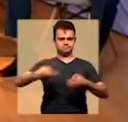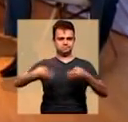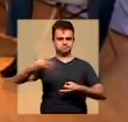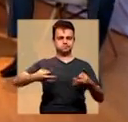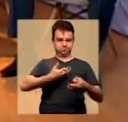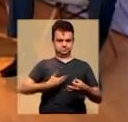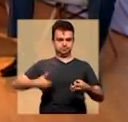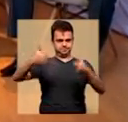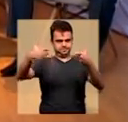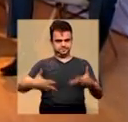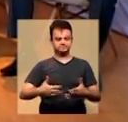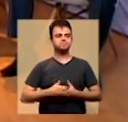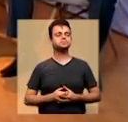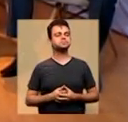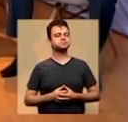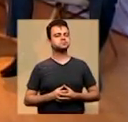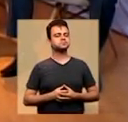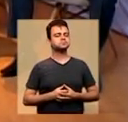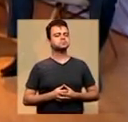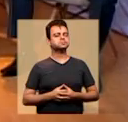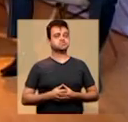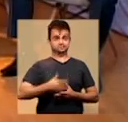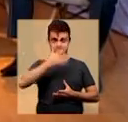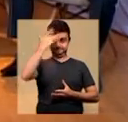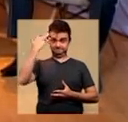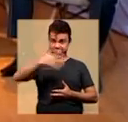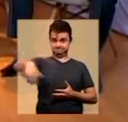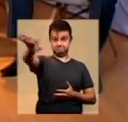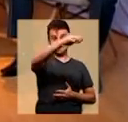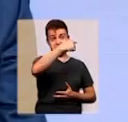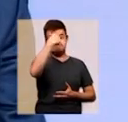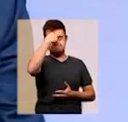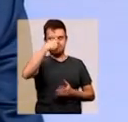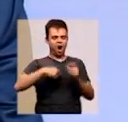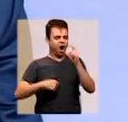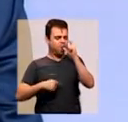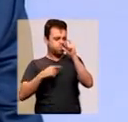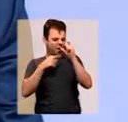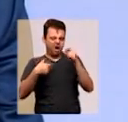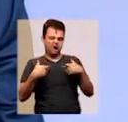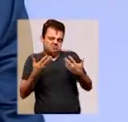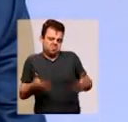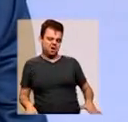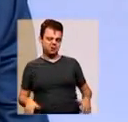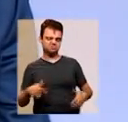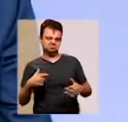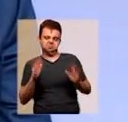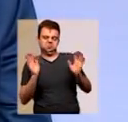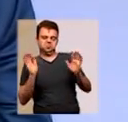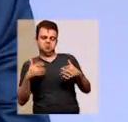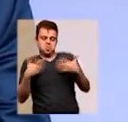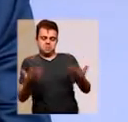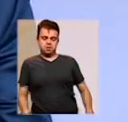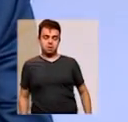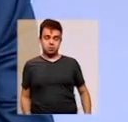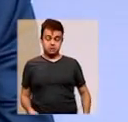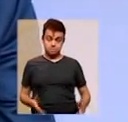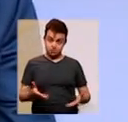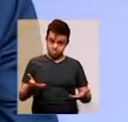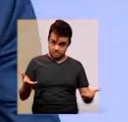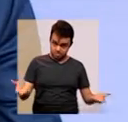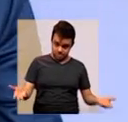prática, as pessoas acreditam que se não fizer o teste do etilômetro, do bafômetro,